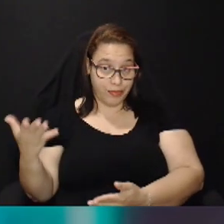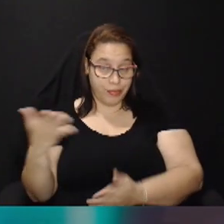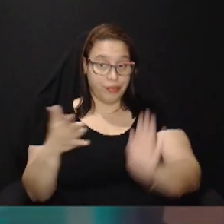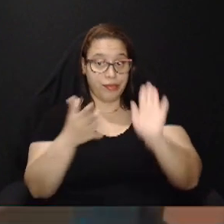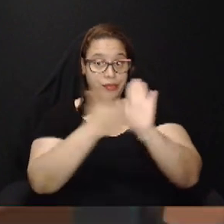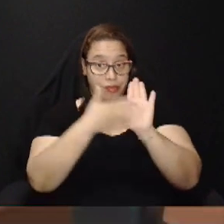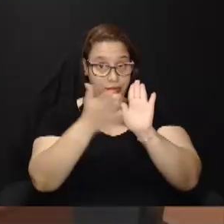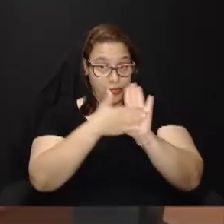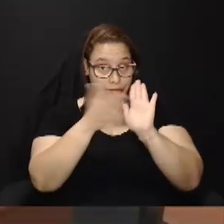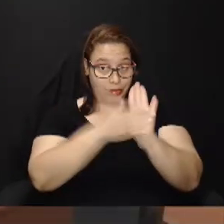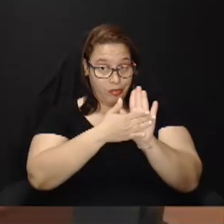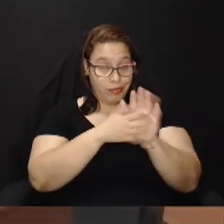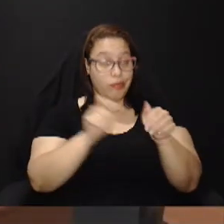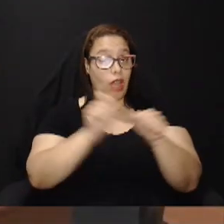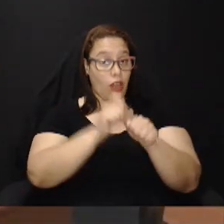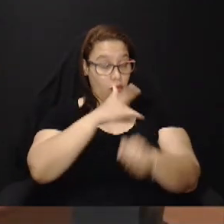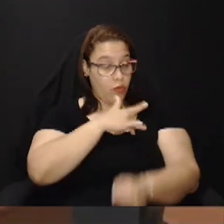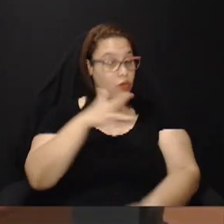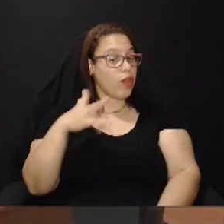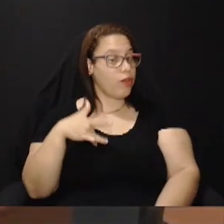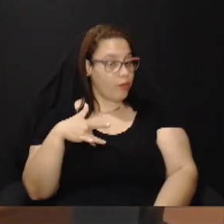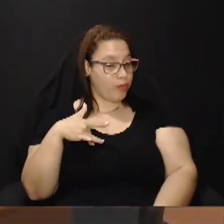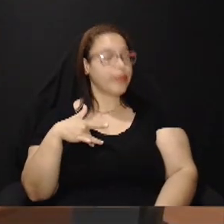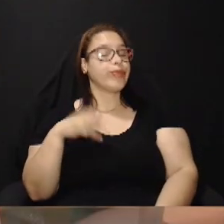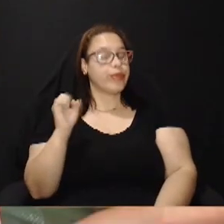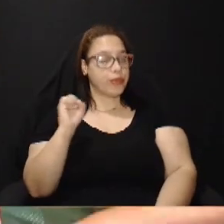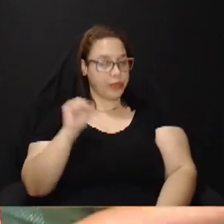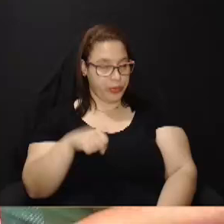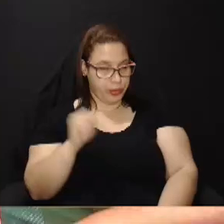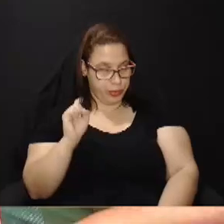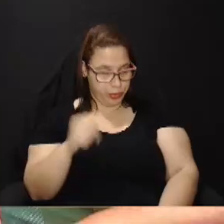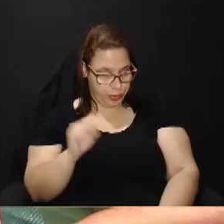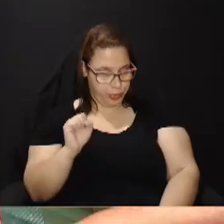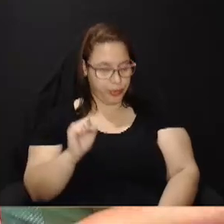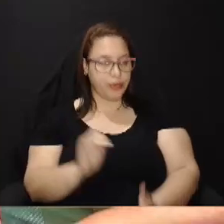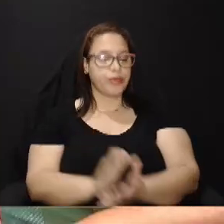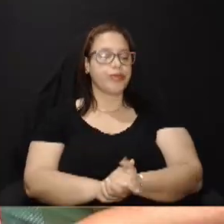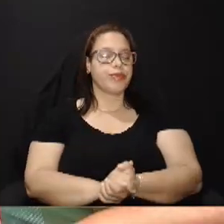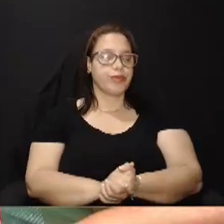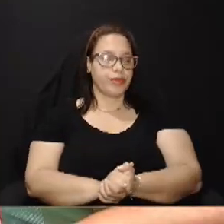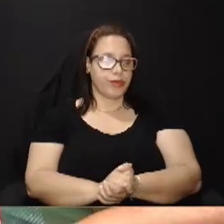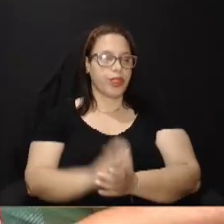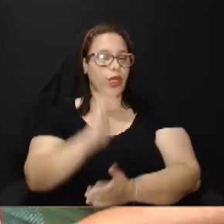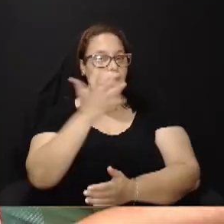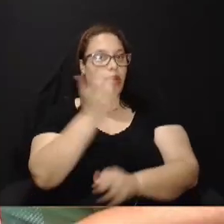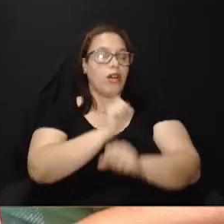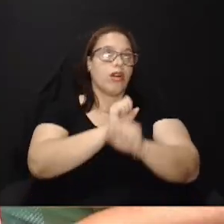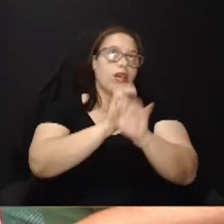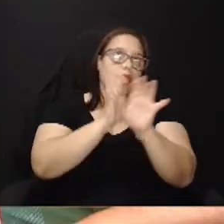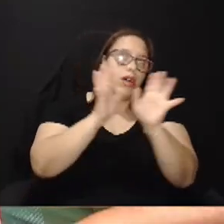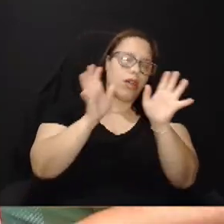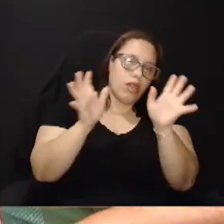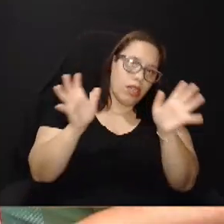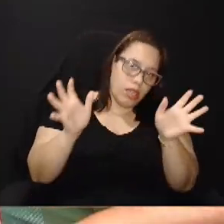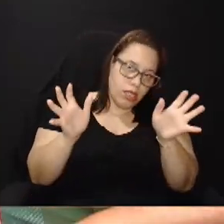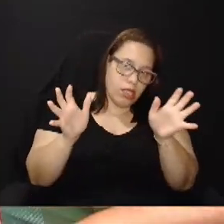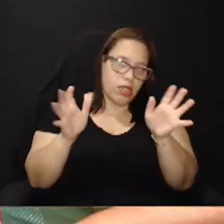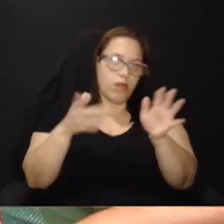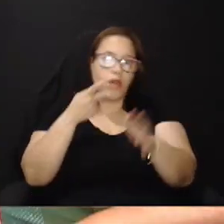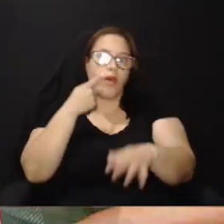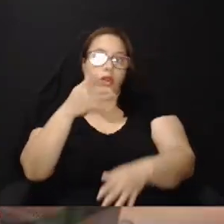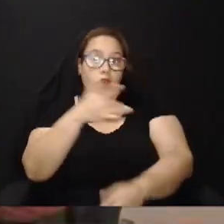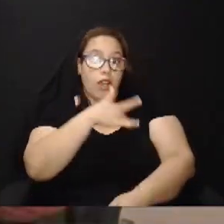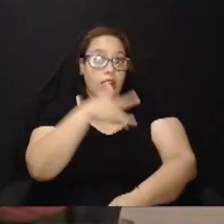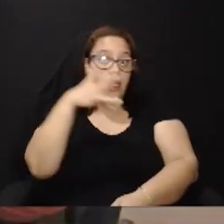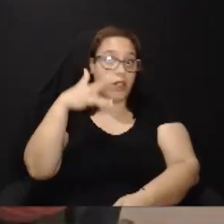pela saúde de Campinas, né? Tem se feito muito pela saúde de Campinas. É claro, né, quando a gente fala de saúde, sempre